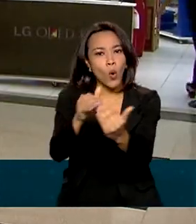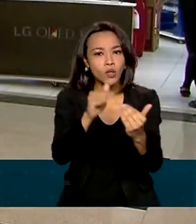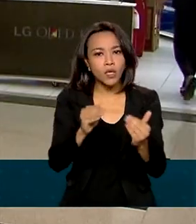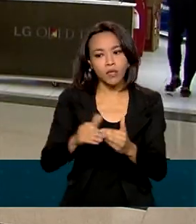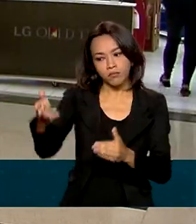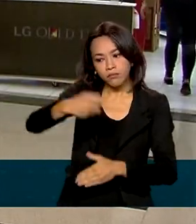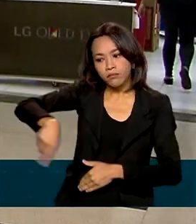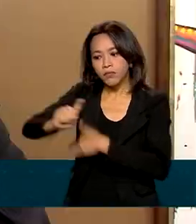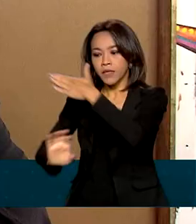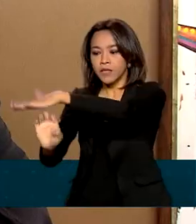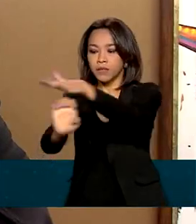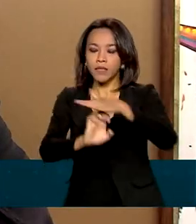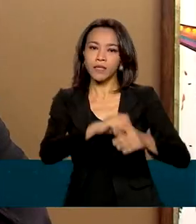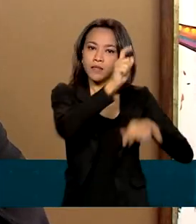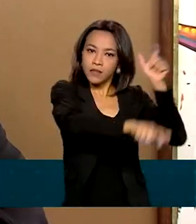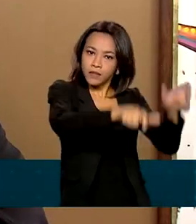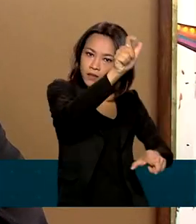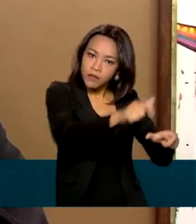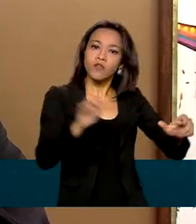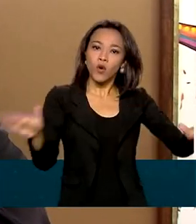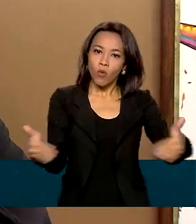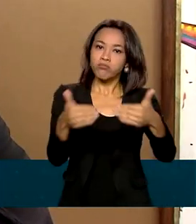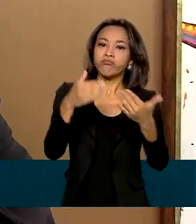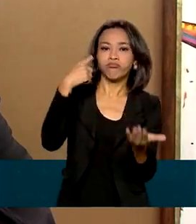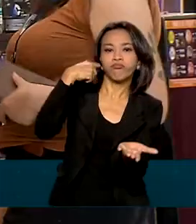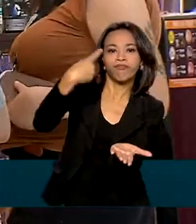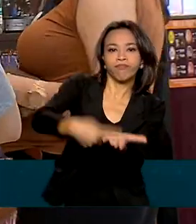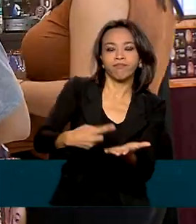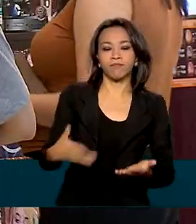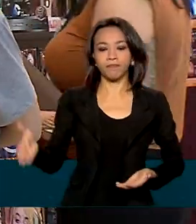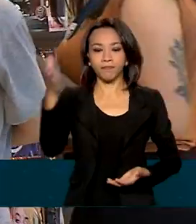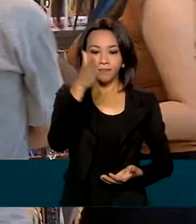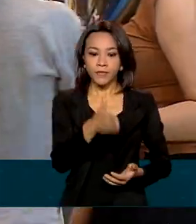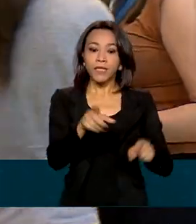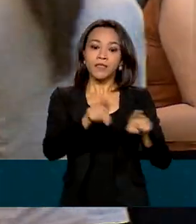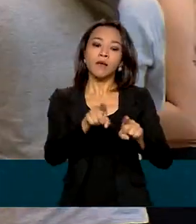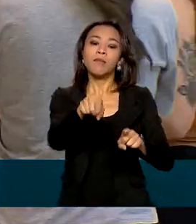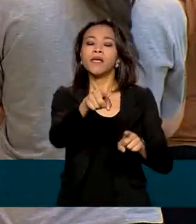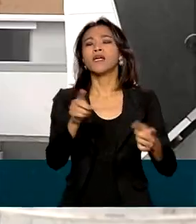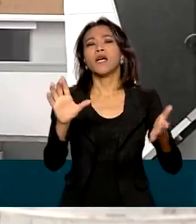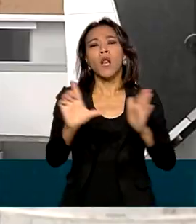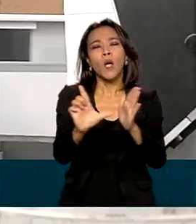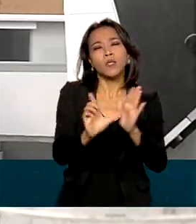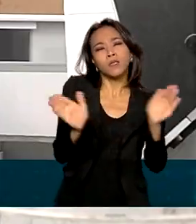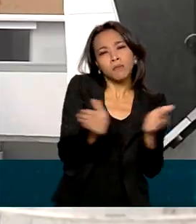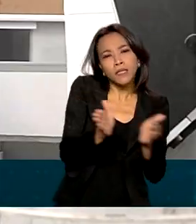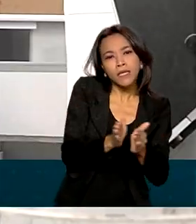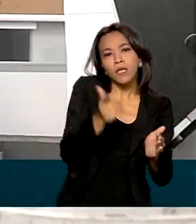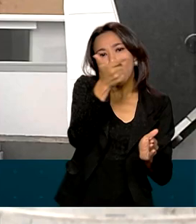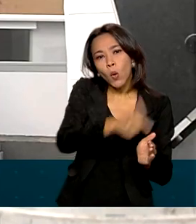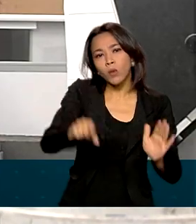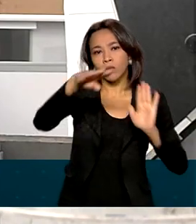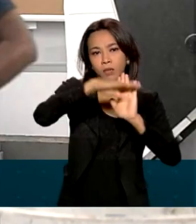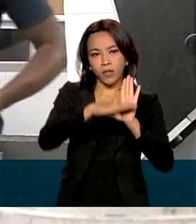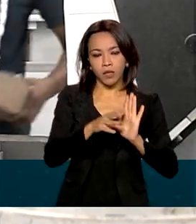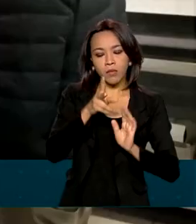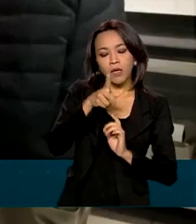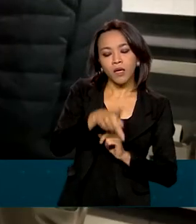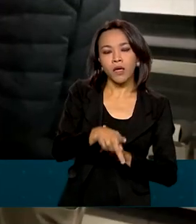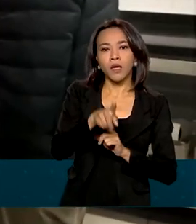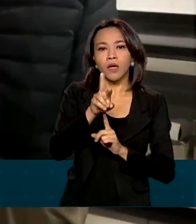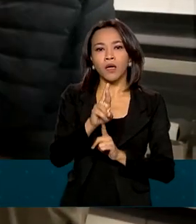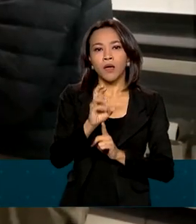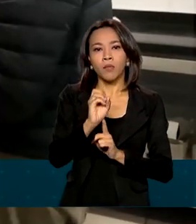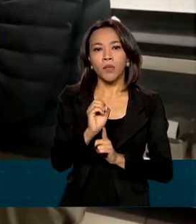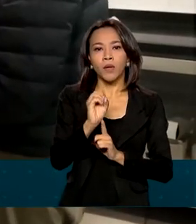foram firmados. A ajuda também chegou aos pequenos negócios por meio do Pronamp. O Programa Nacional de Apoio às